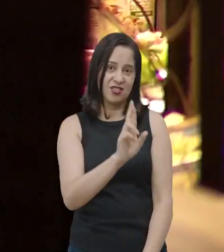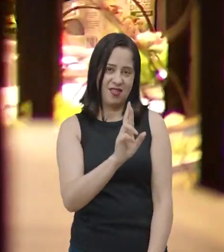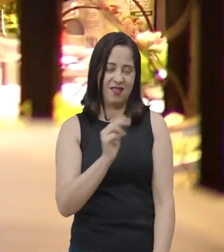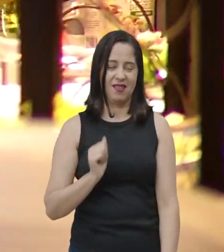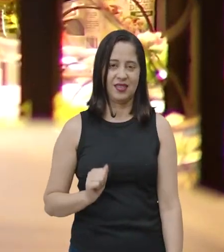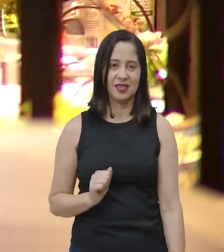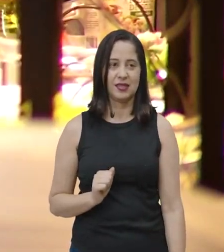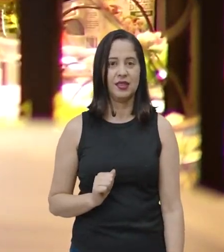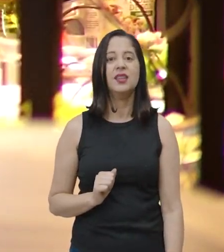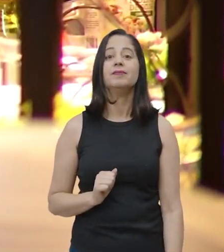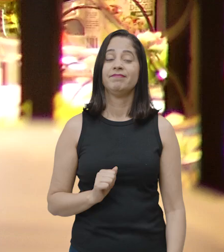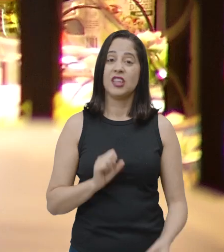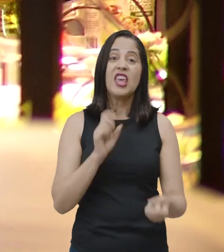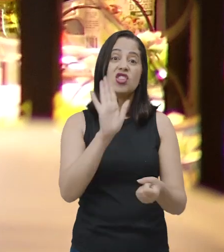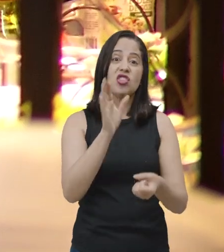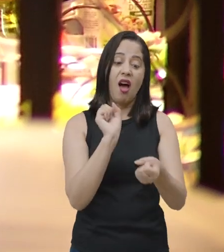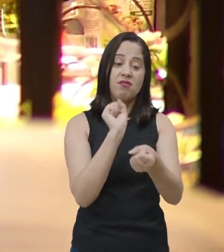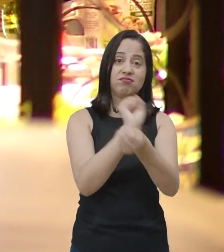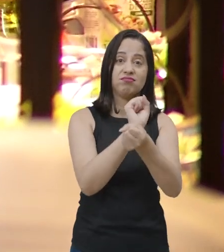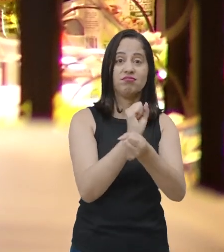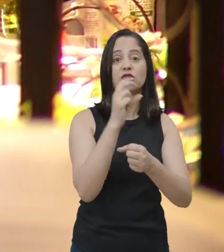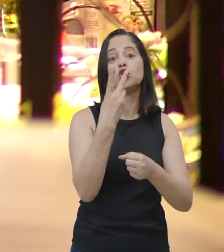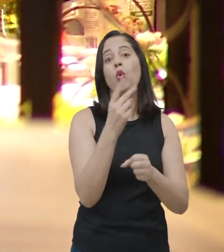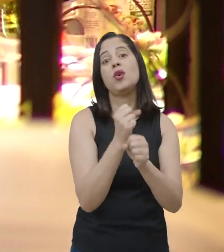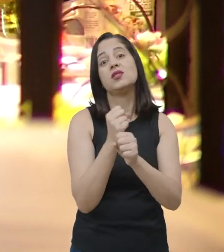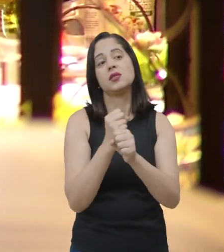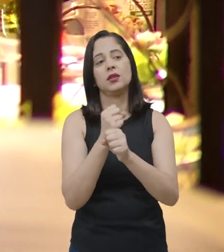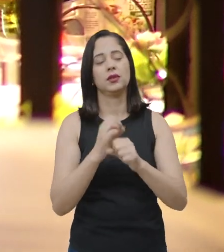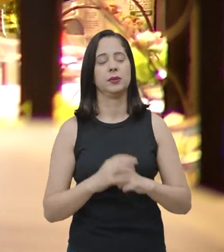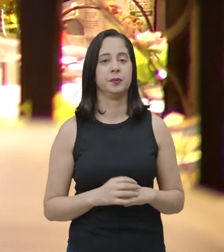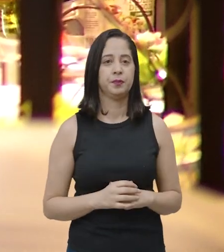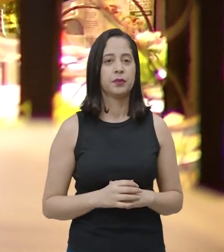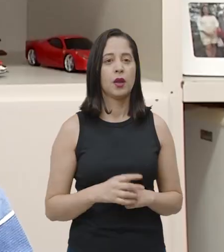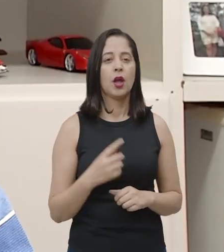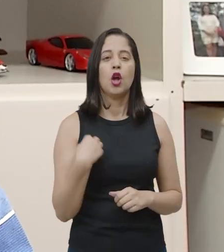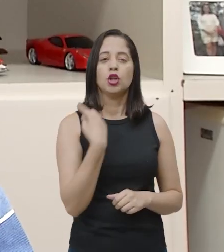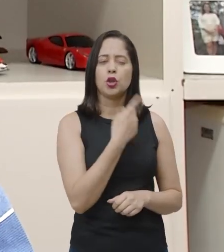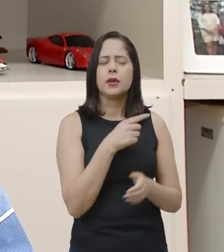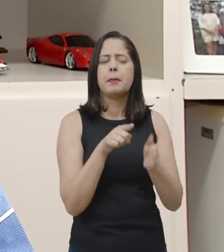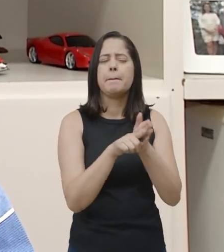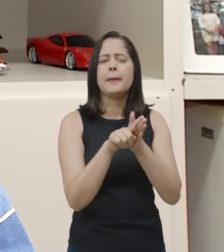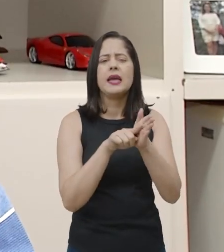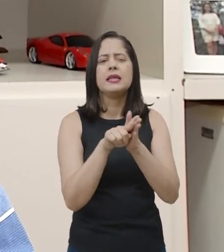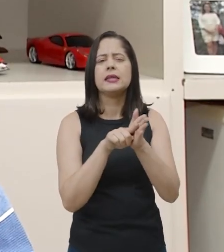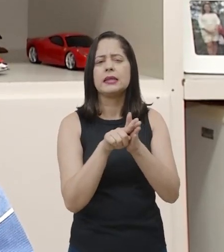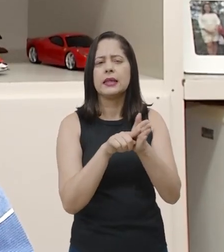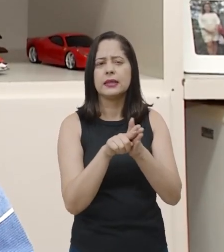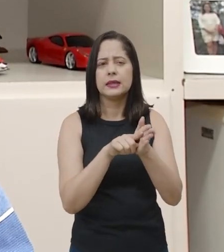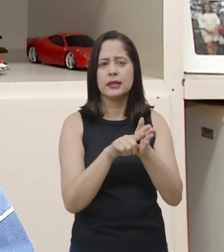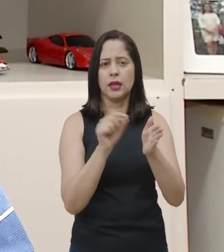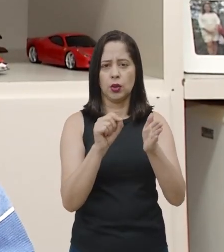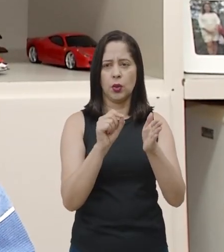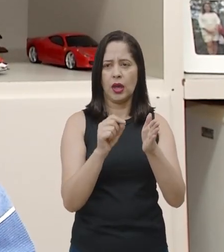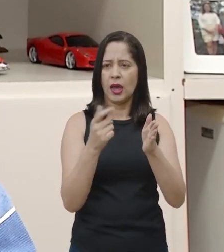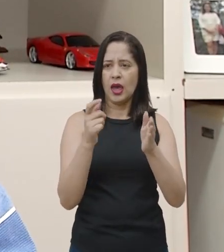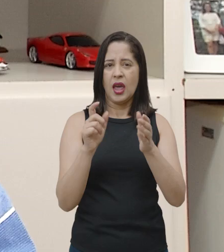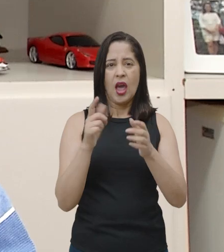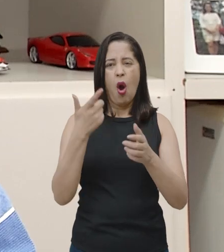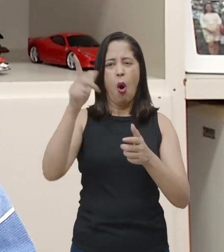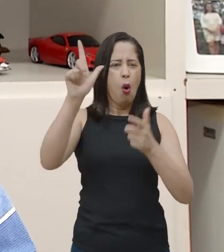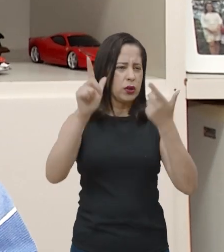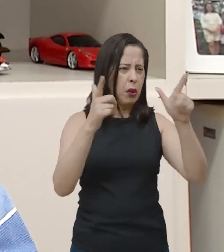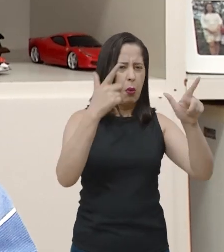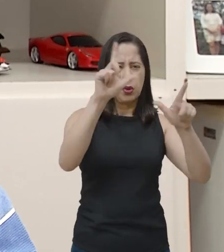de R$ 27,00, valor estagnado há 2 anos. Nós fizemos uma pesquisa de